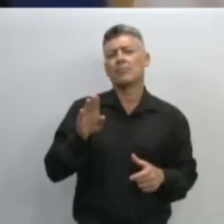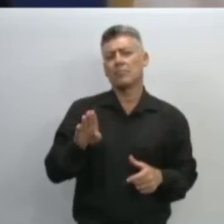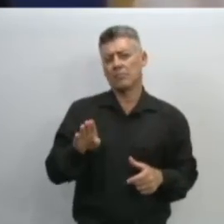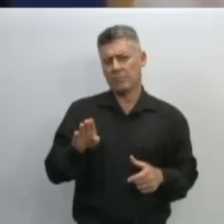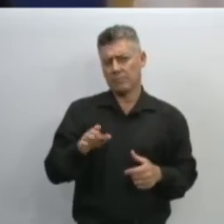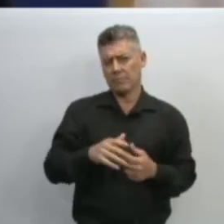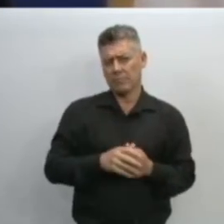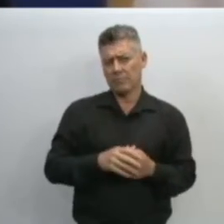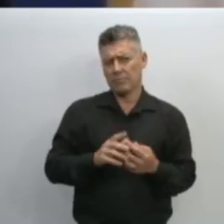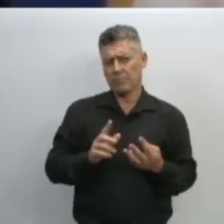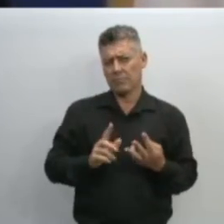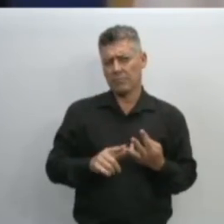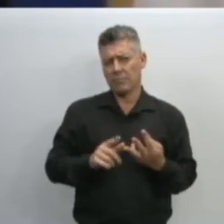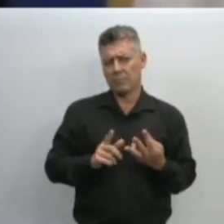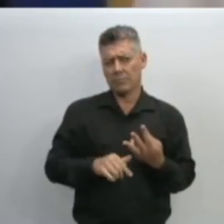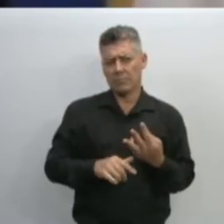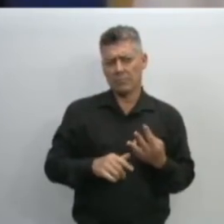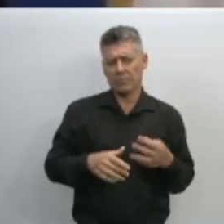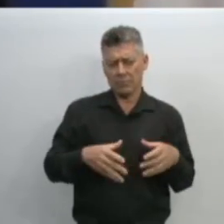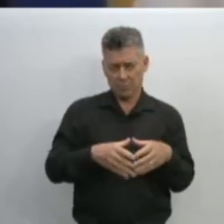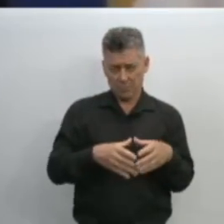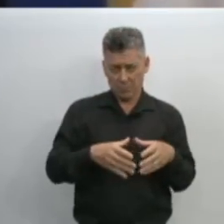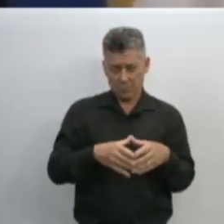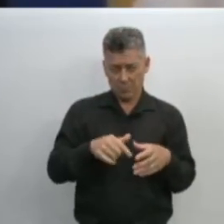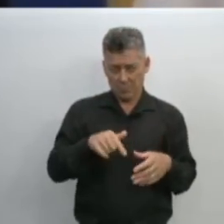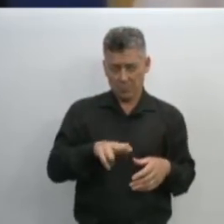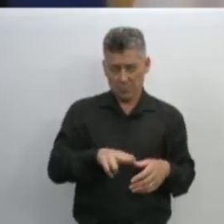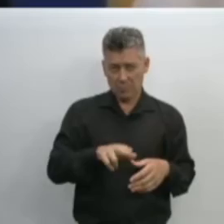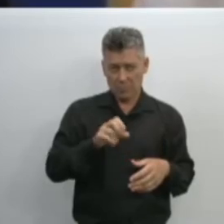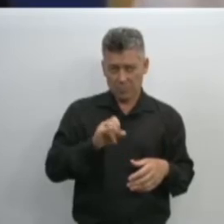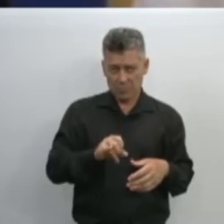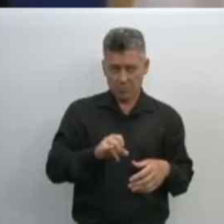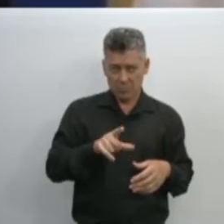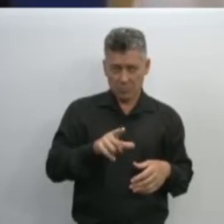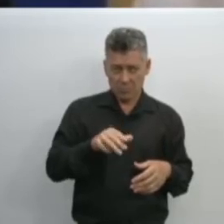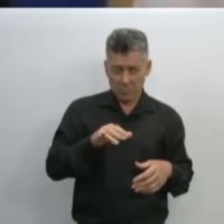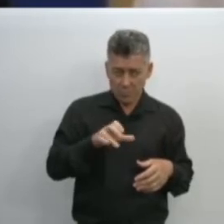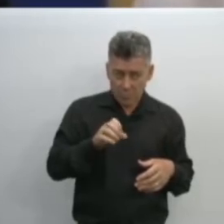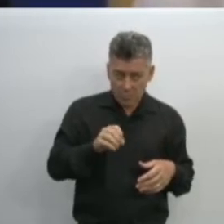e a ocupação Quilombo dos Palmares. E fizeram uma